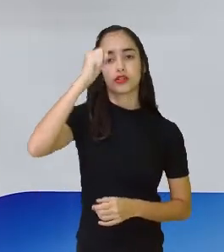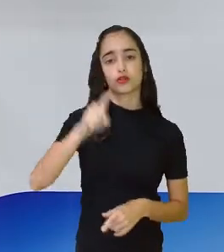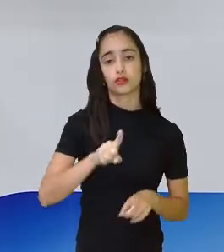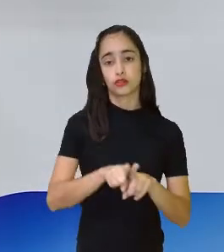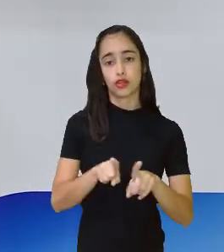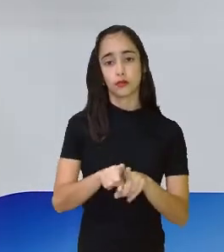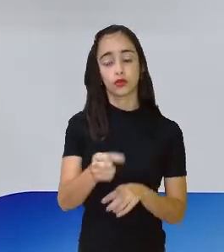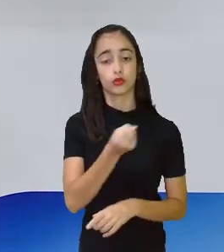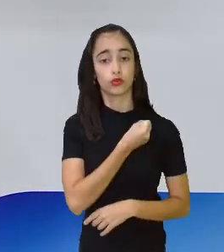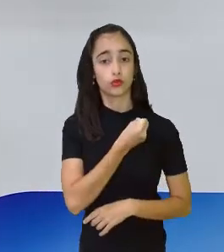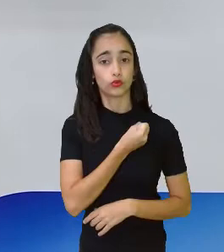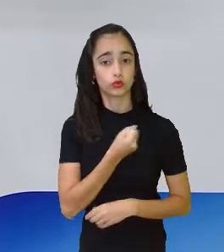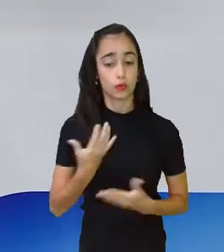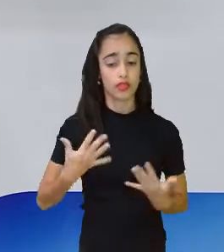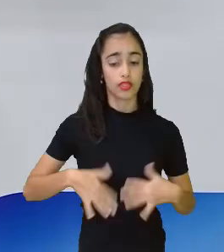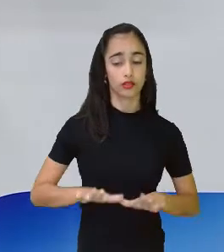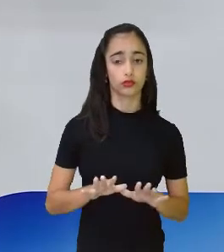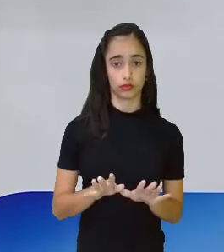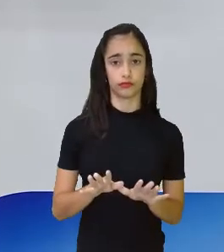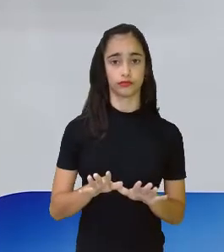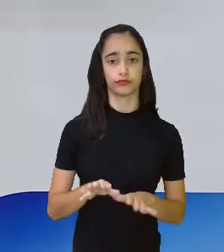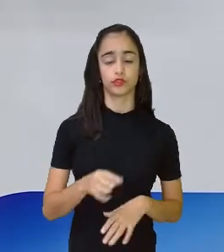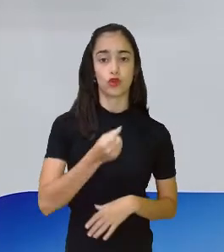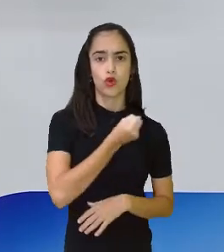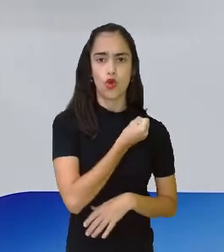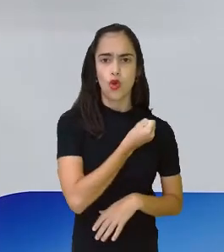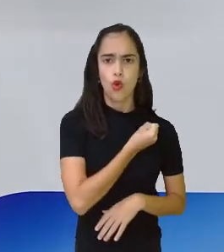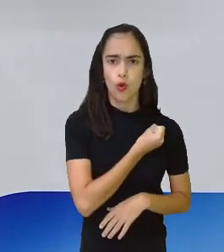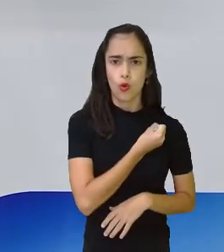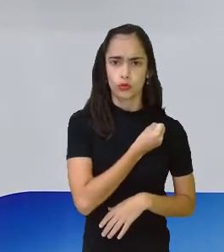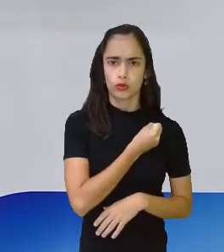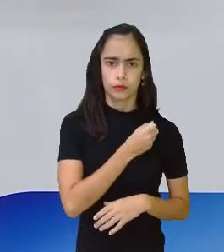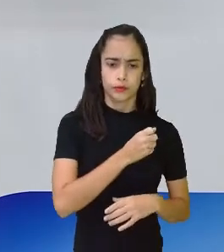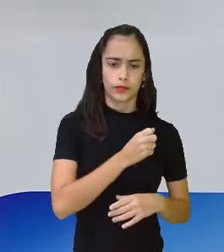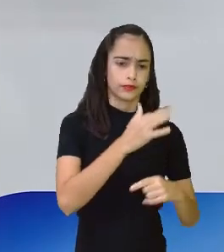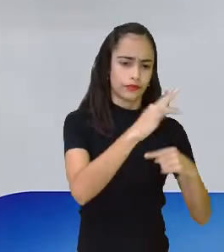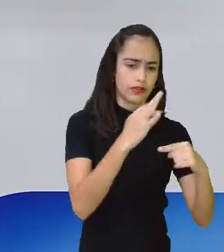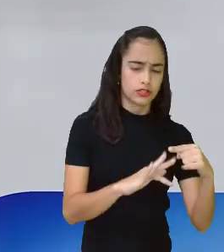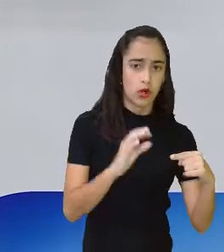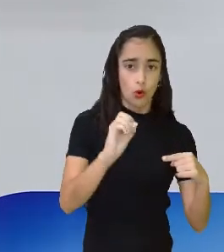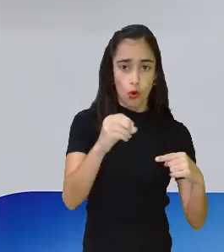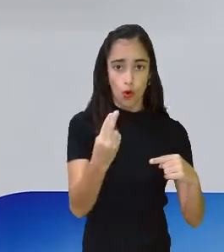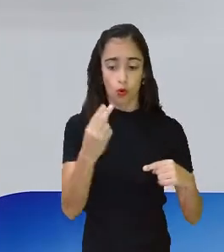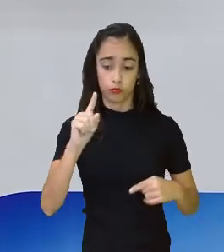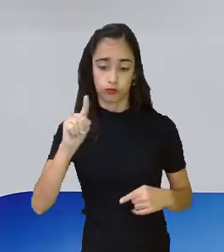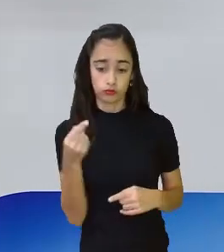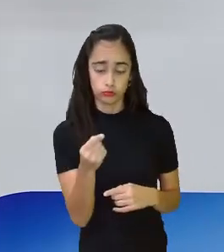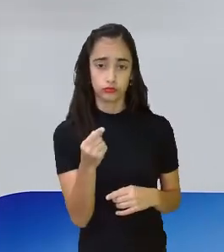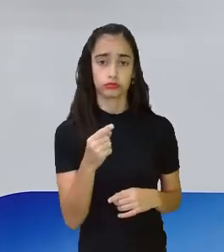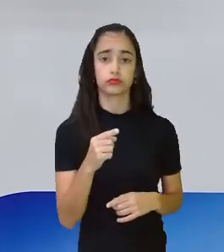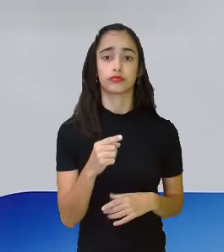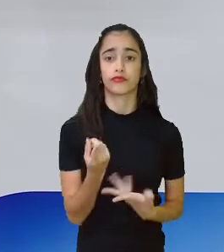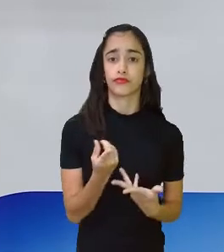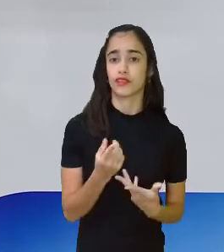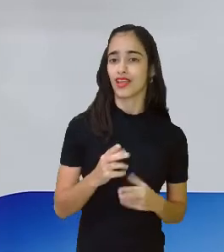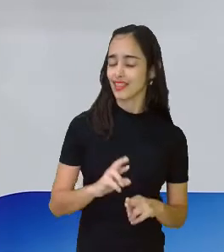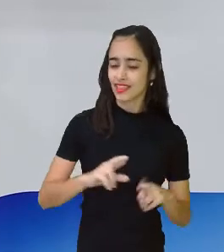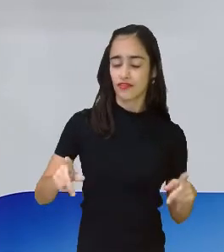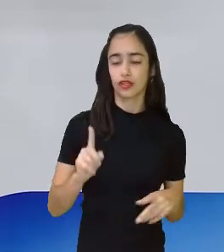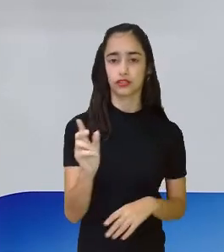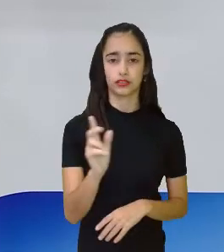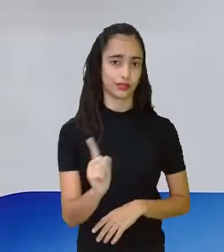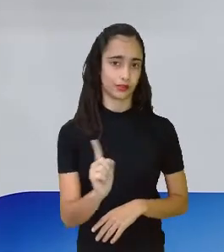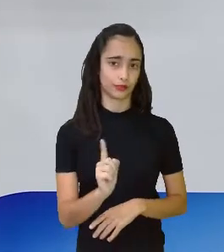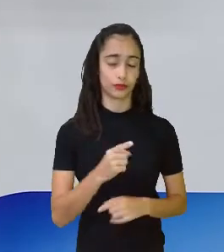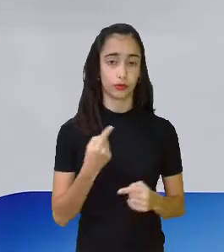números racionais, não é diferente. Quando eu falo de números decimais, é porque eu dividi